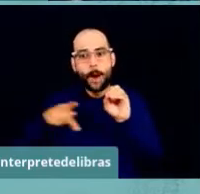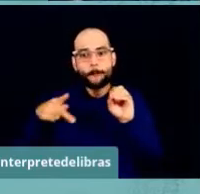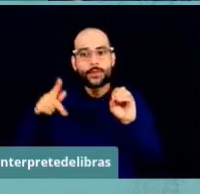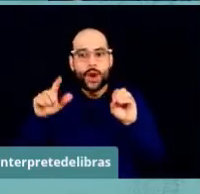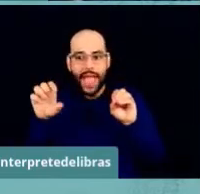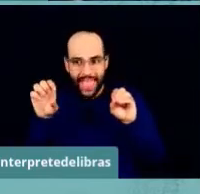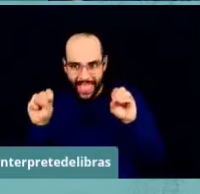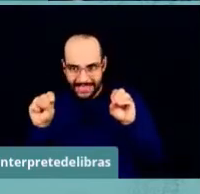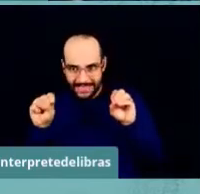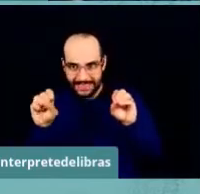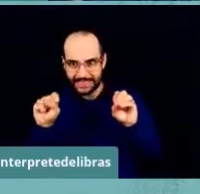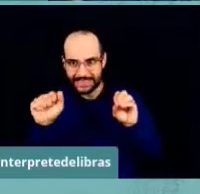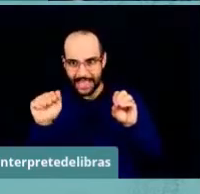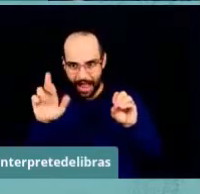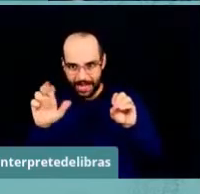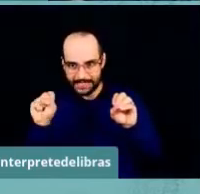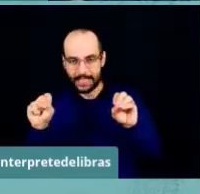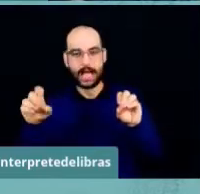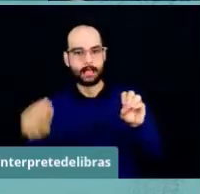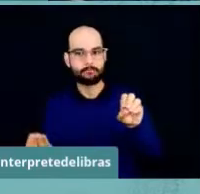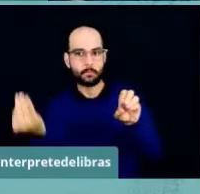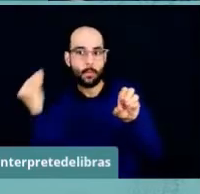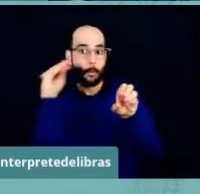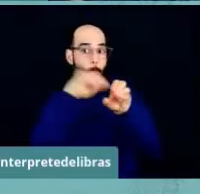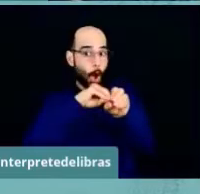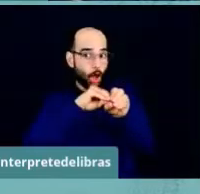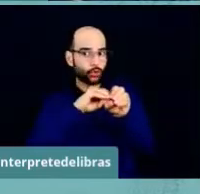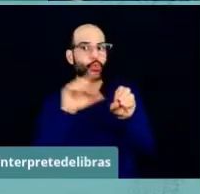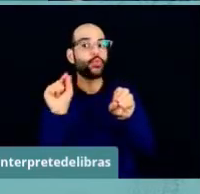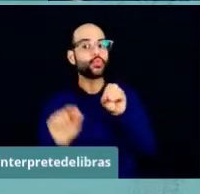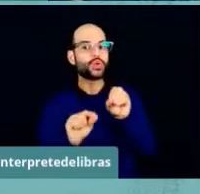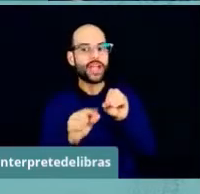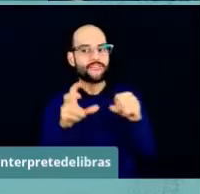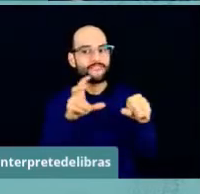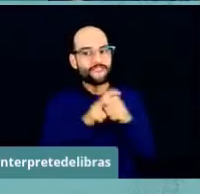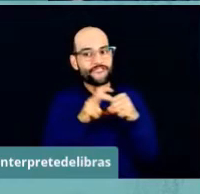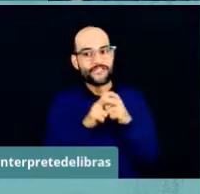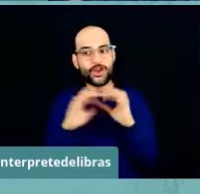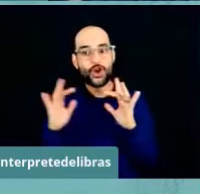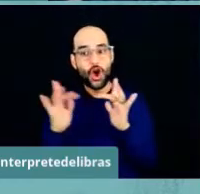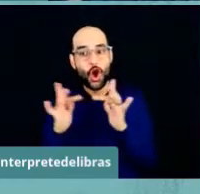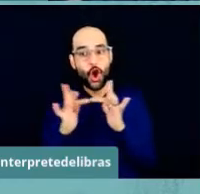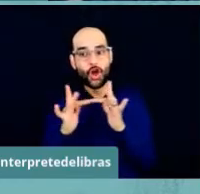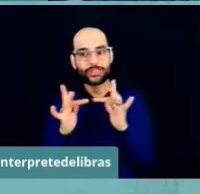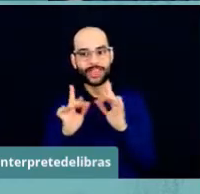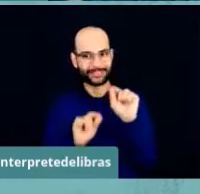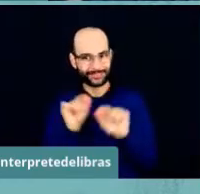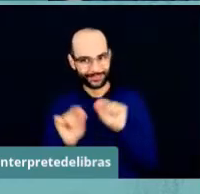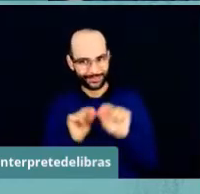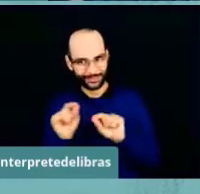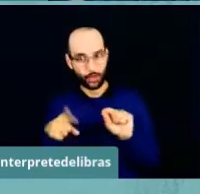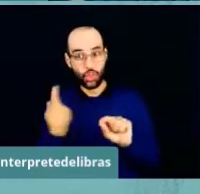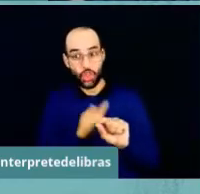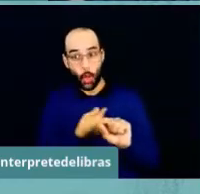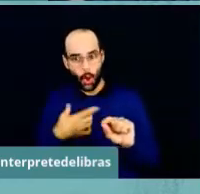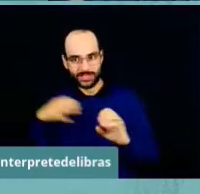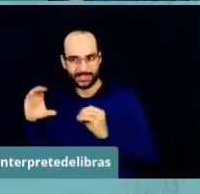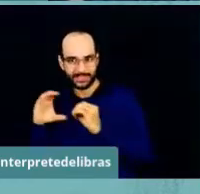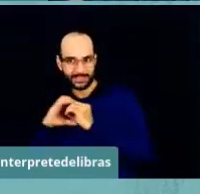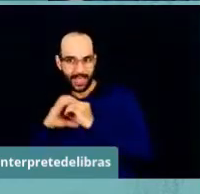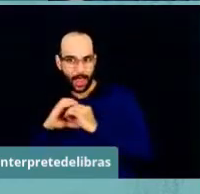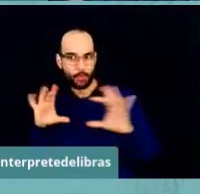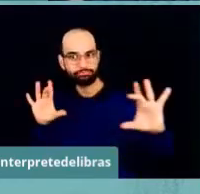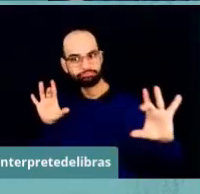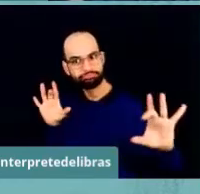coronavírus, e aí, quando esse vírus entra em contato, ele vai entrar em contato com a nossa célula e vai produzir